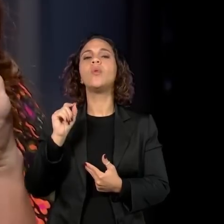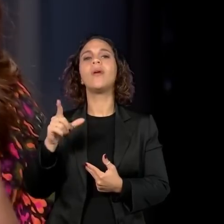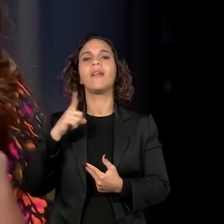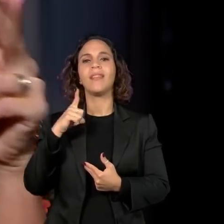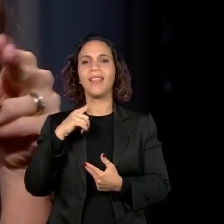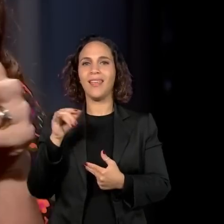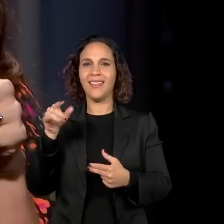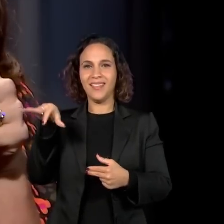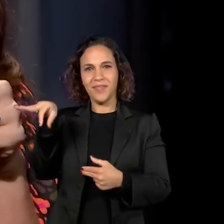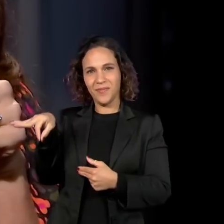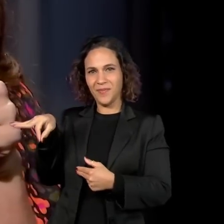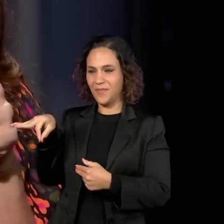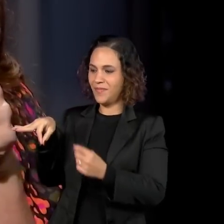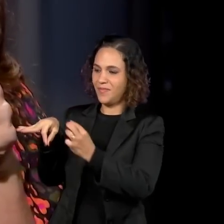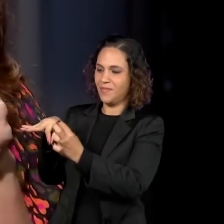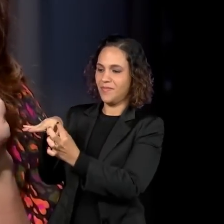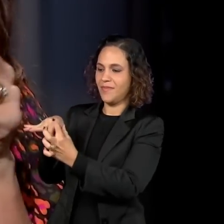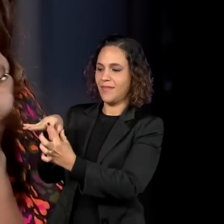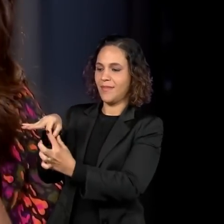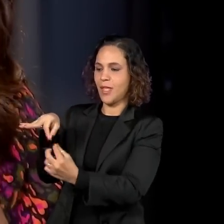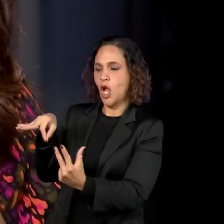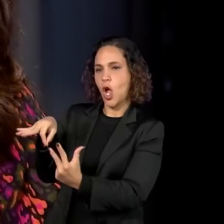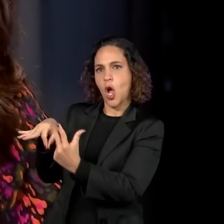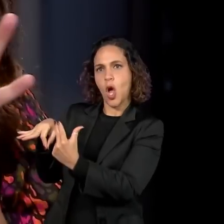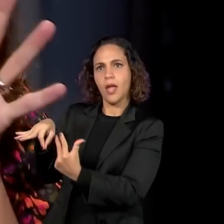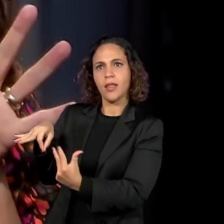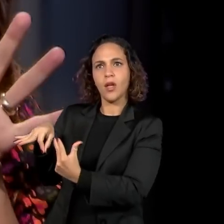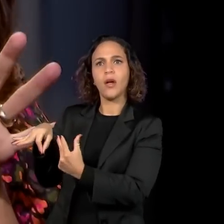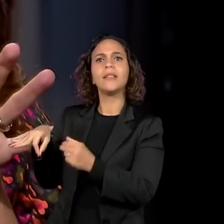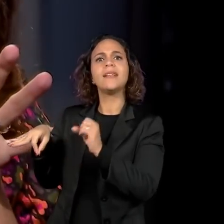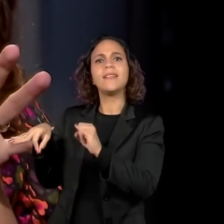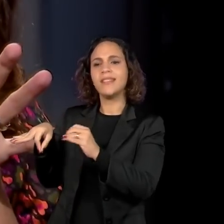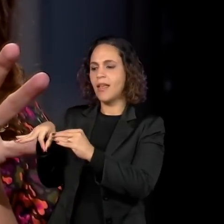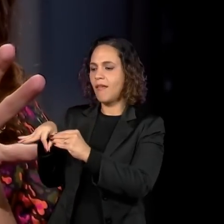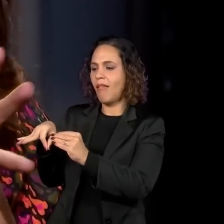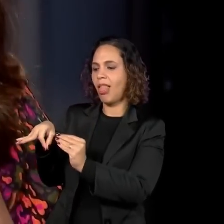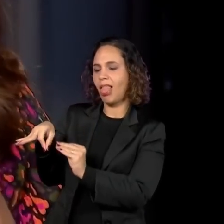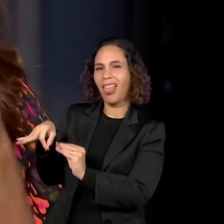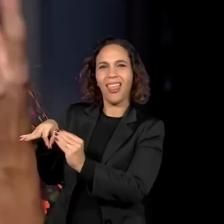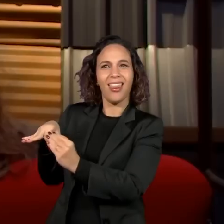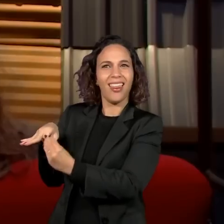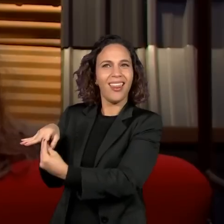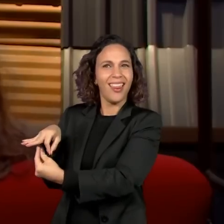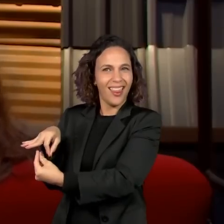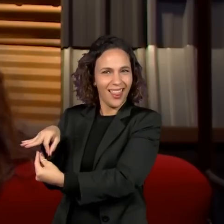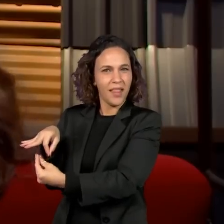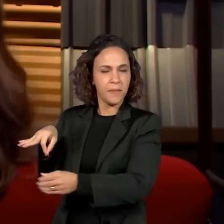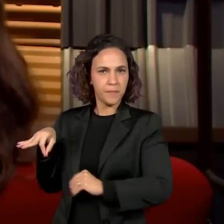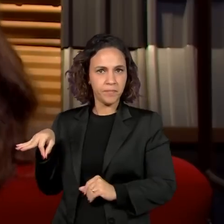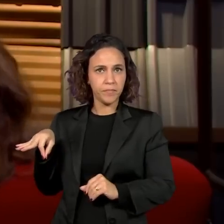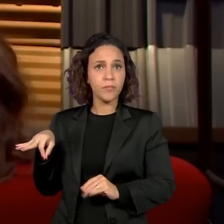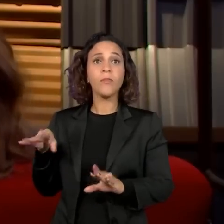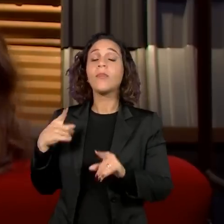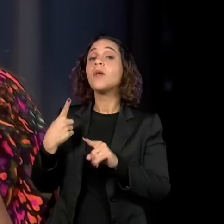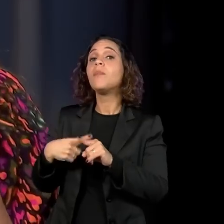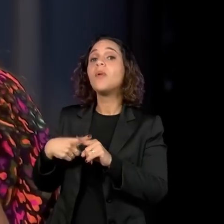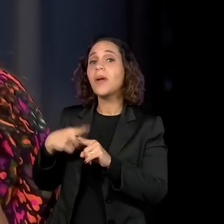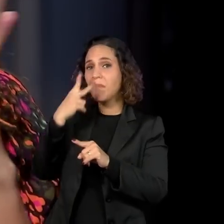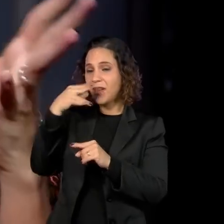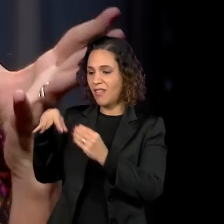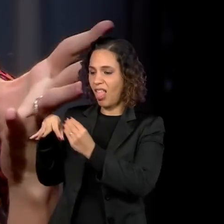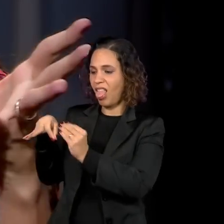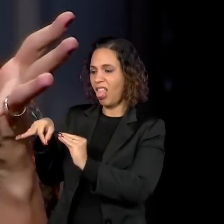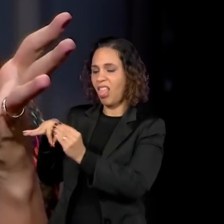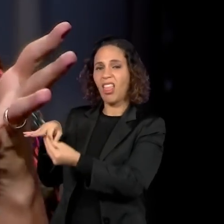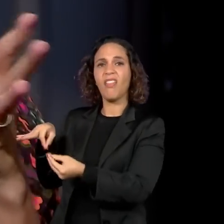os lábios vaginais, né? Quando eles estão mais para fora, tá? Porque é Só feio. que isso, porque é feio